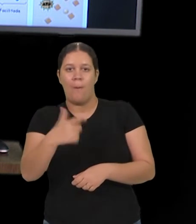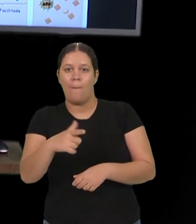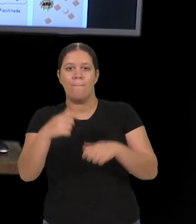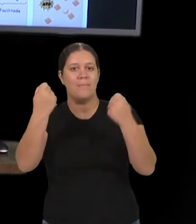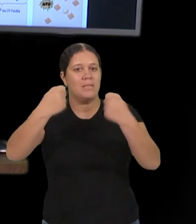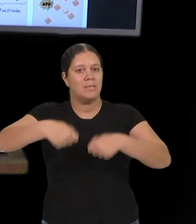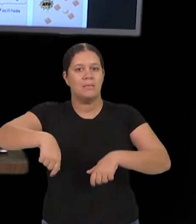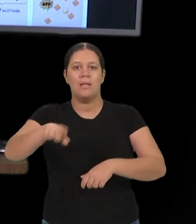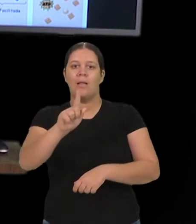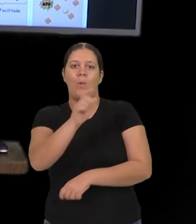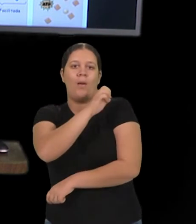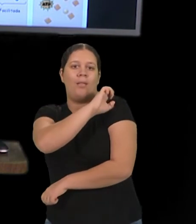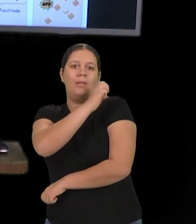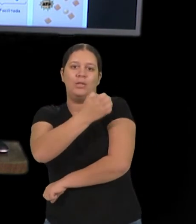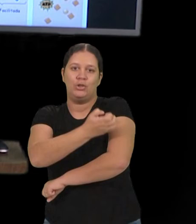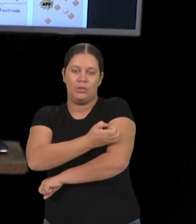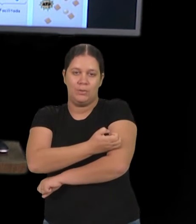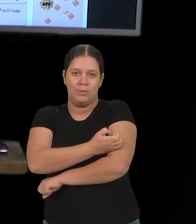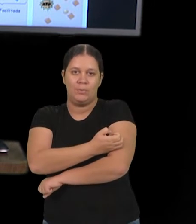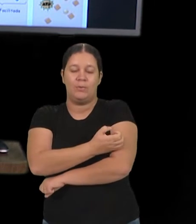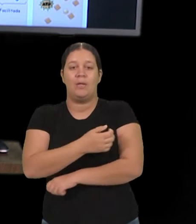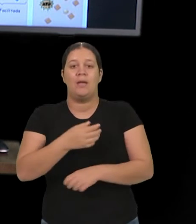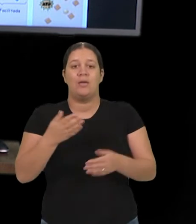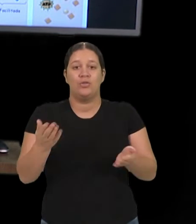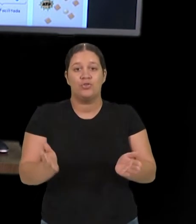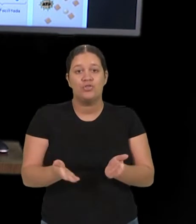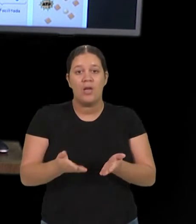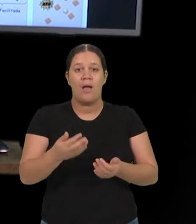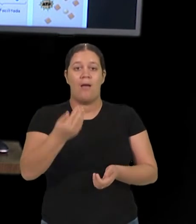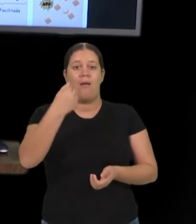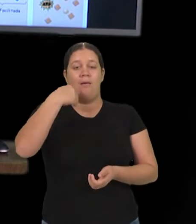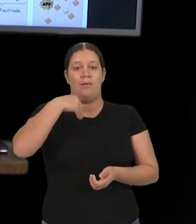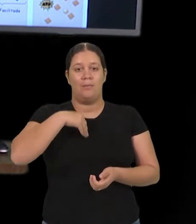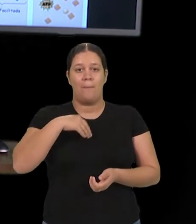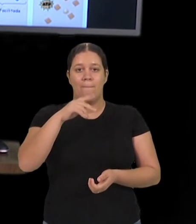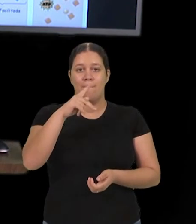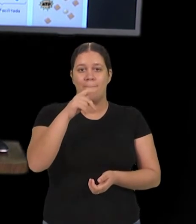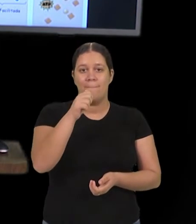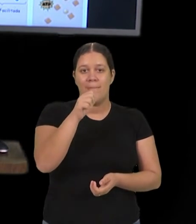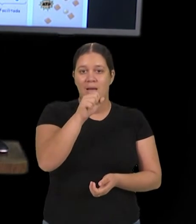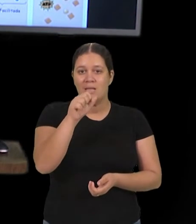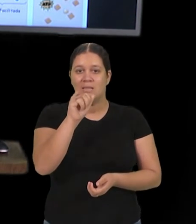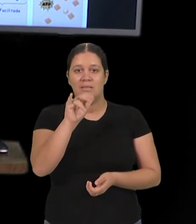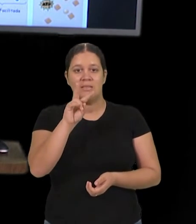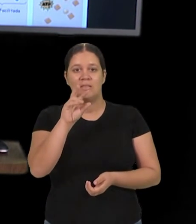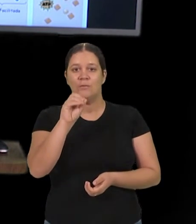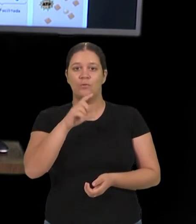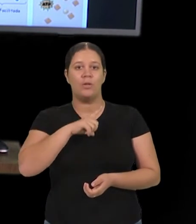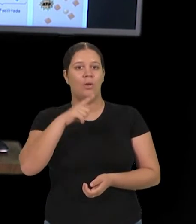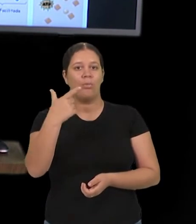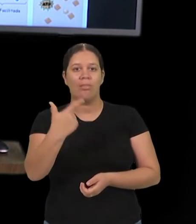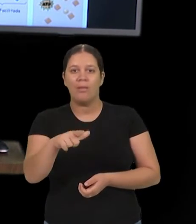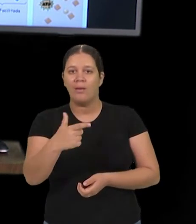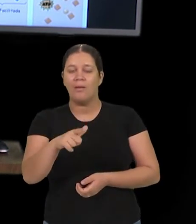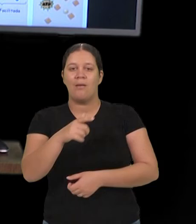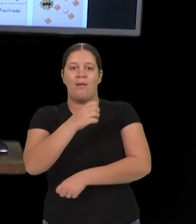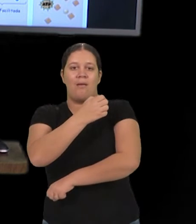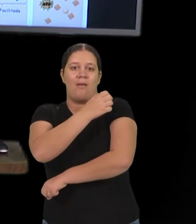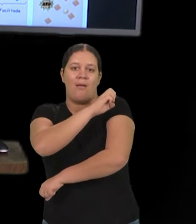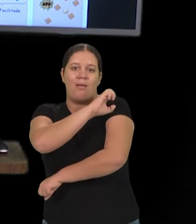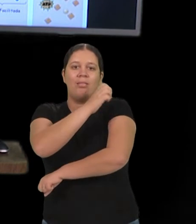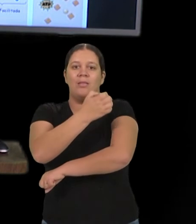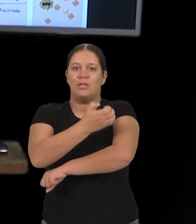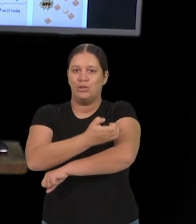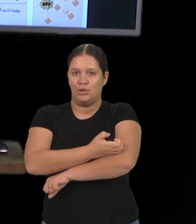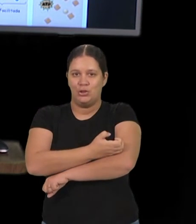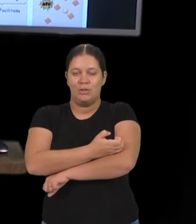de energia. Então, no transporte passivo, você não tem gasto de energia, você